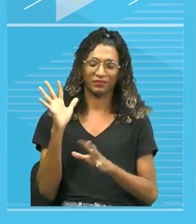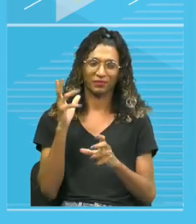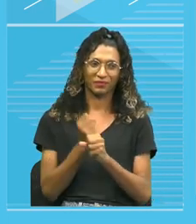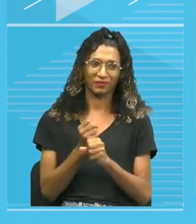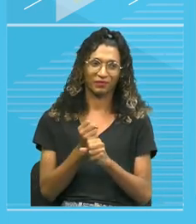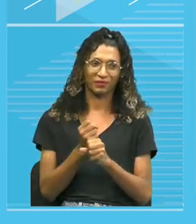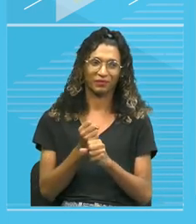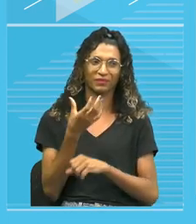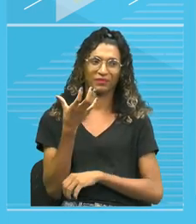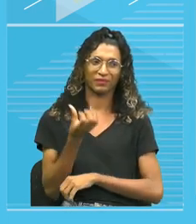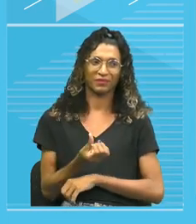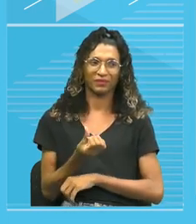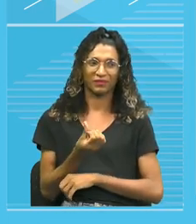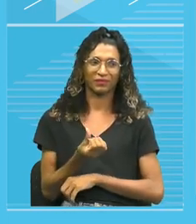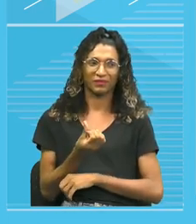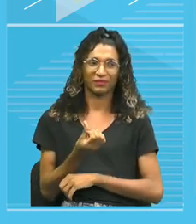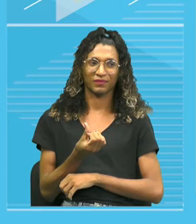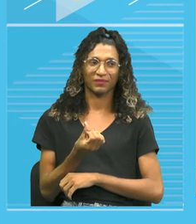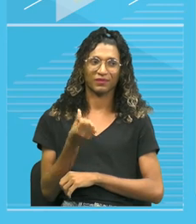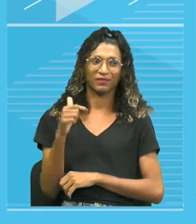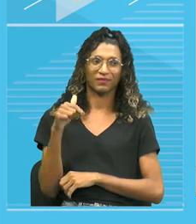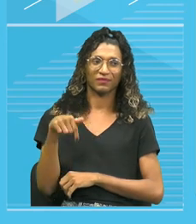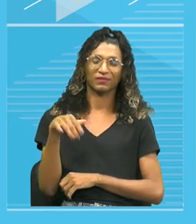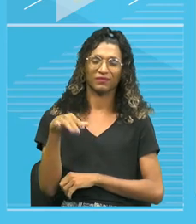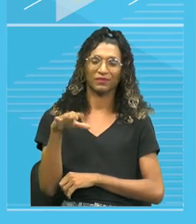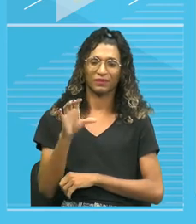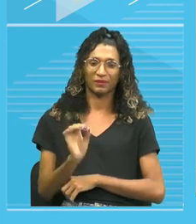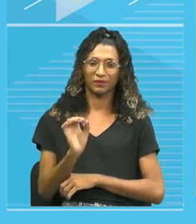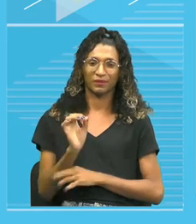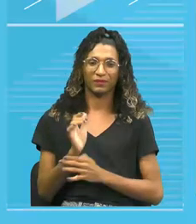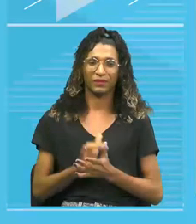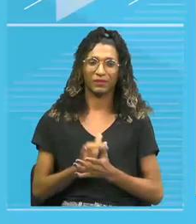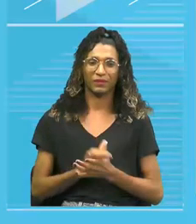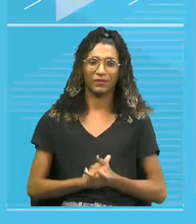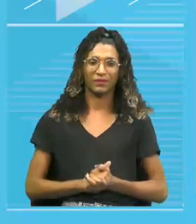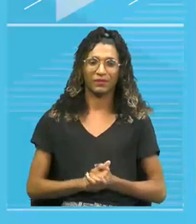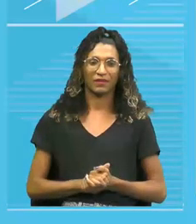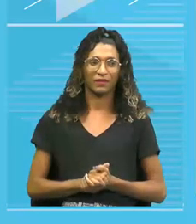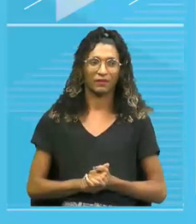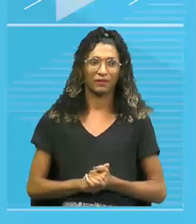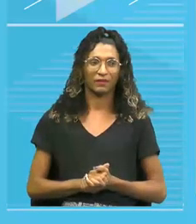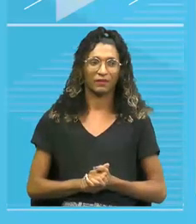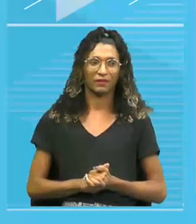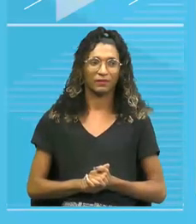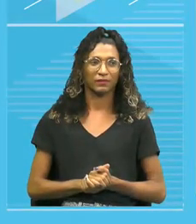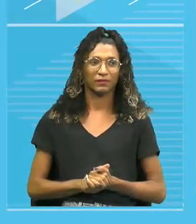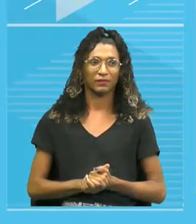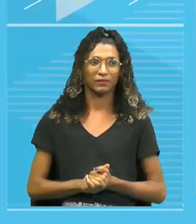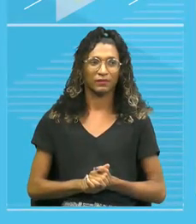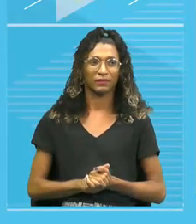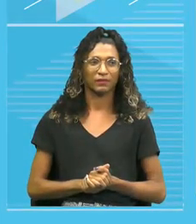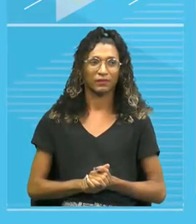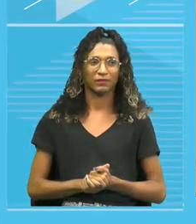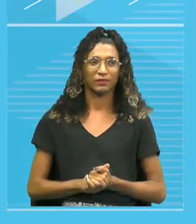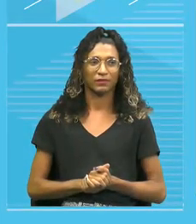600 e 70 deixa eu ver se tá em Joule caloria tá em caloria quilo